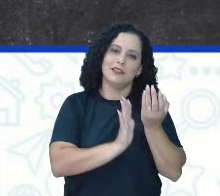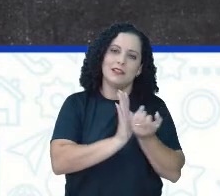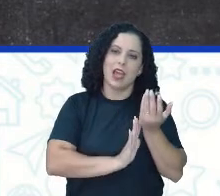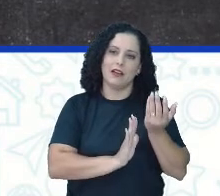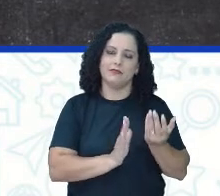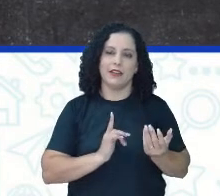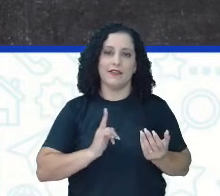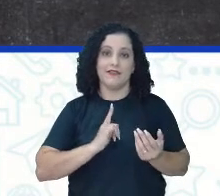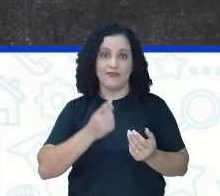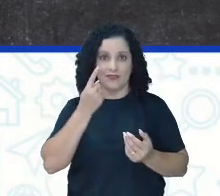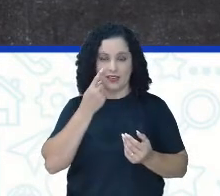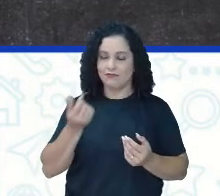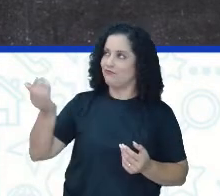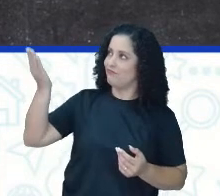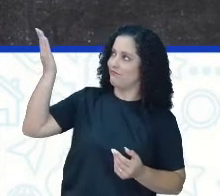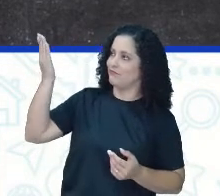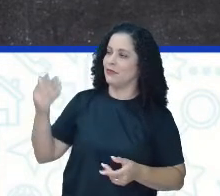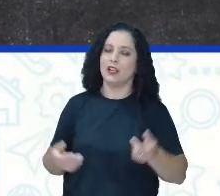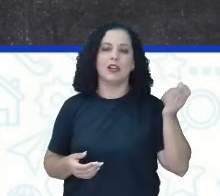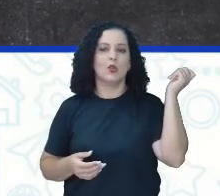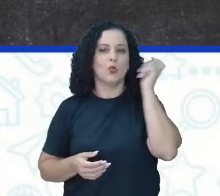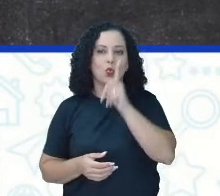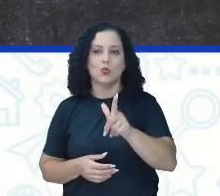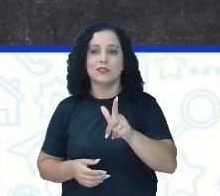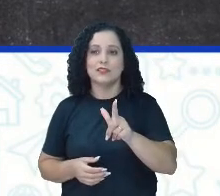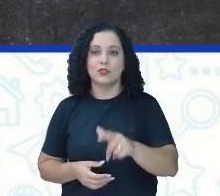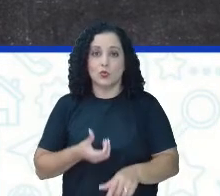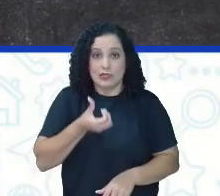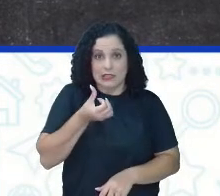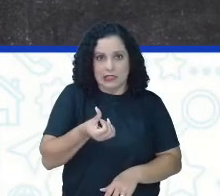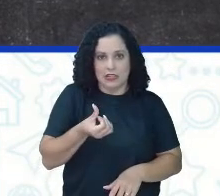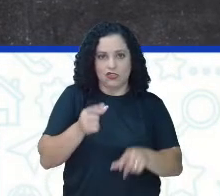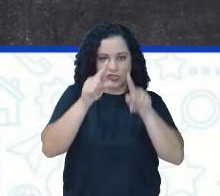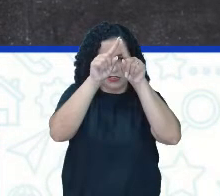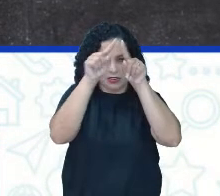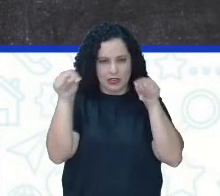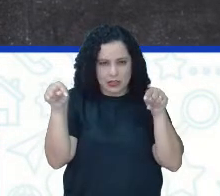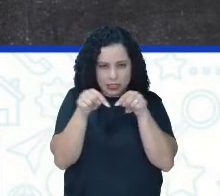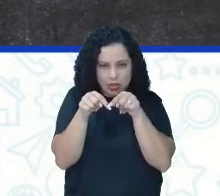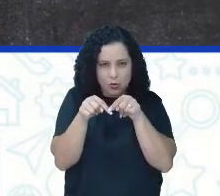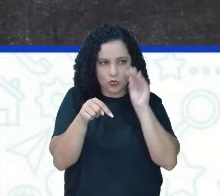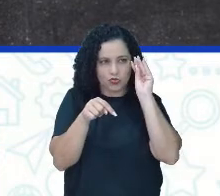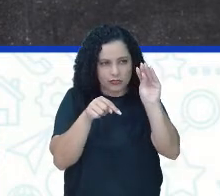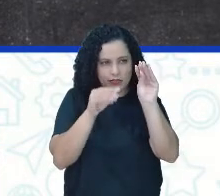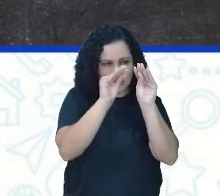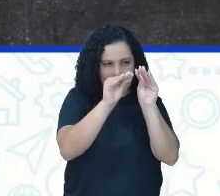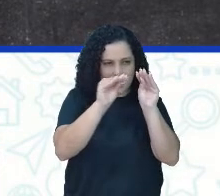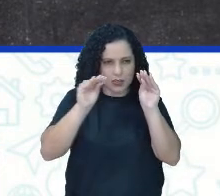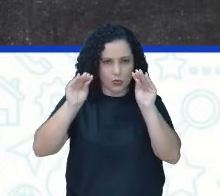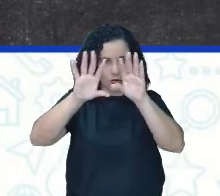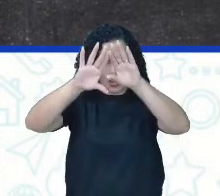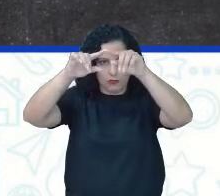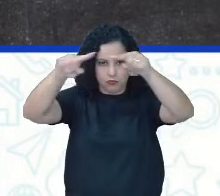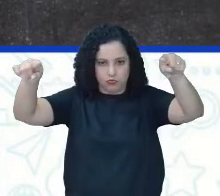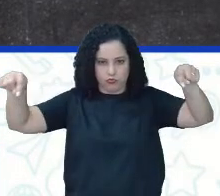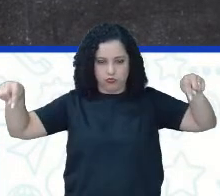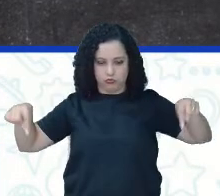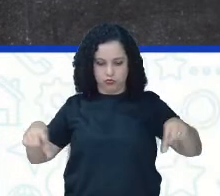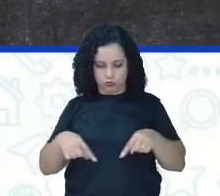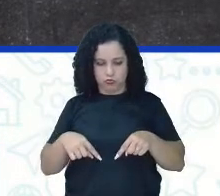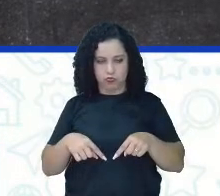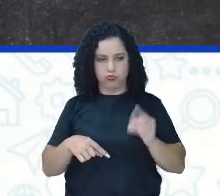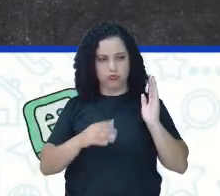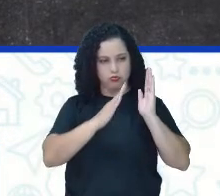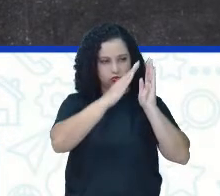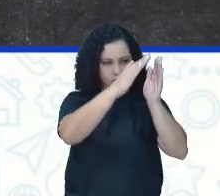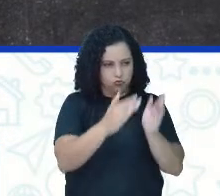partir de um vértice, a gente conseguiu aí 6 triângulos, né? Então, 8 menos 2 dá 6. E 6 vezes